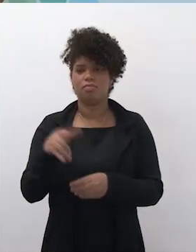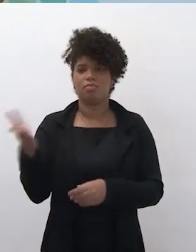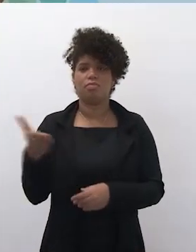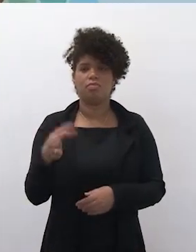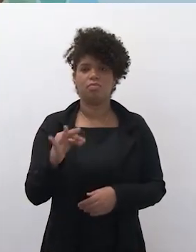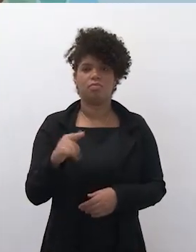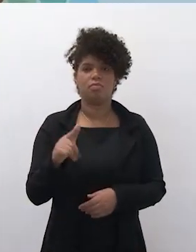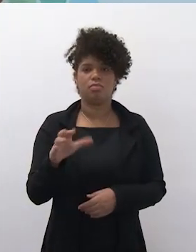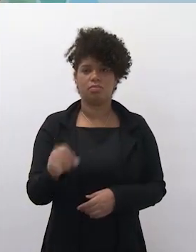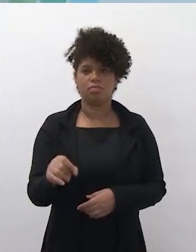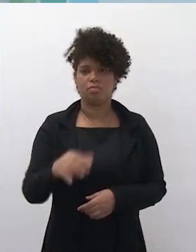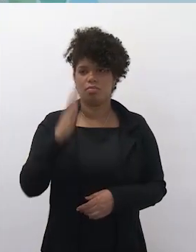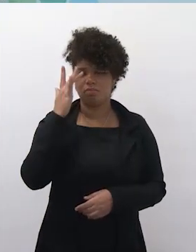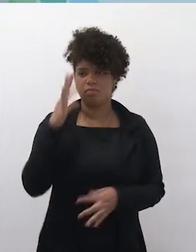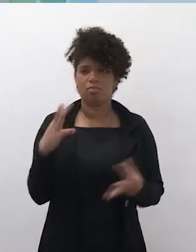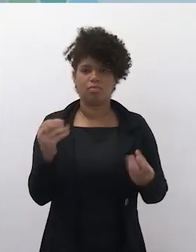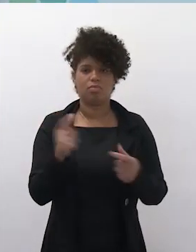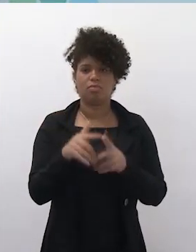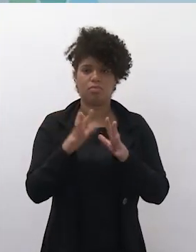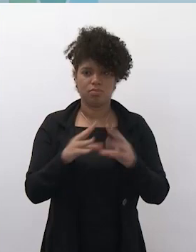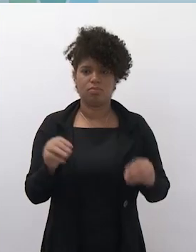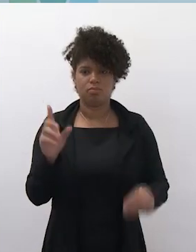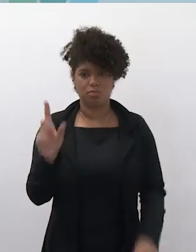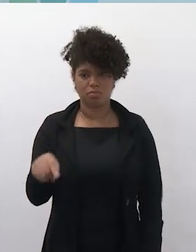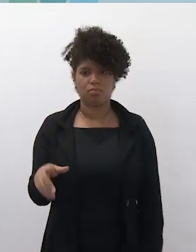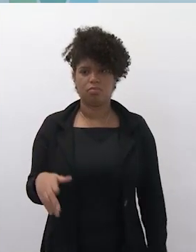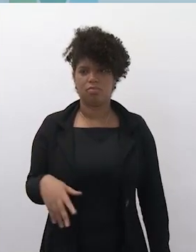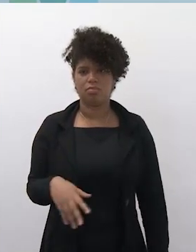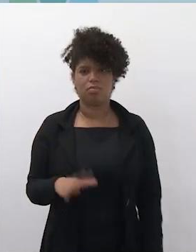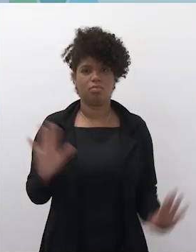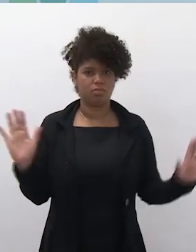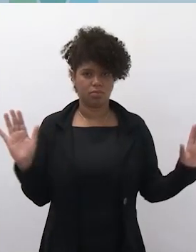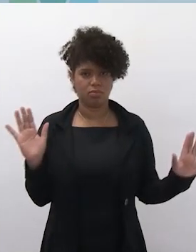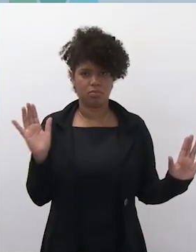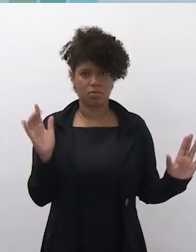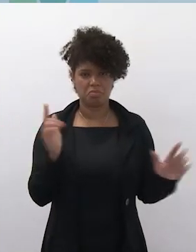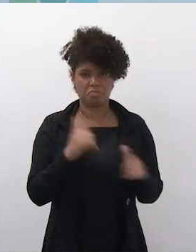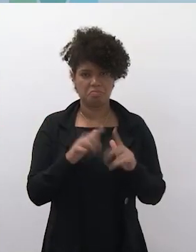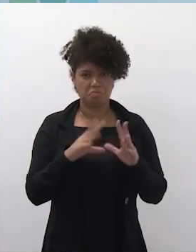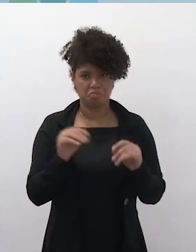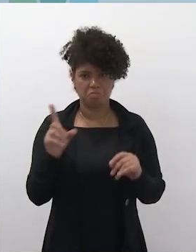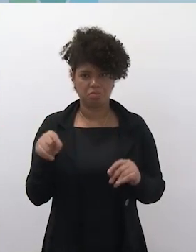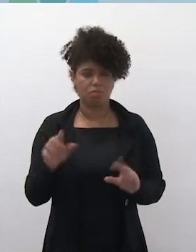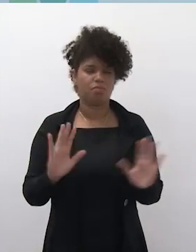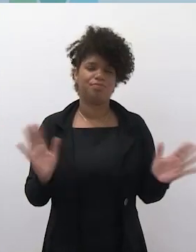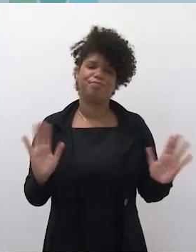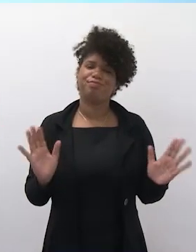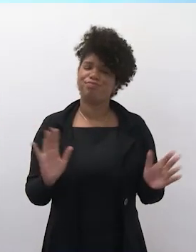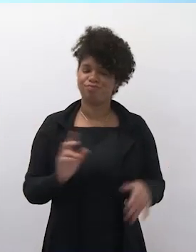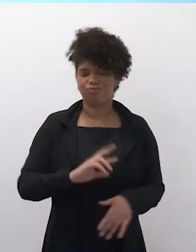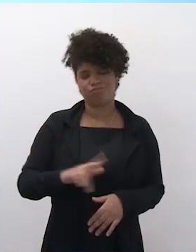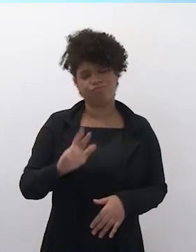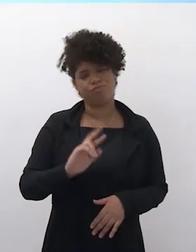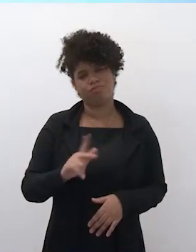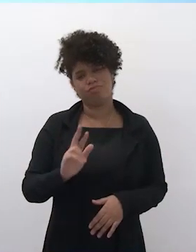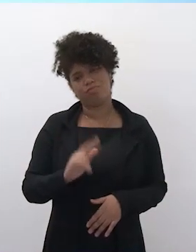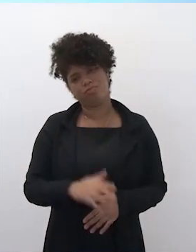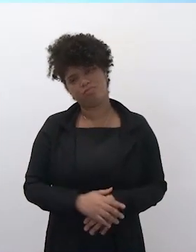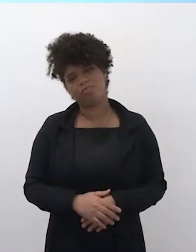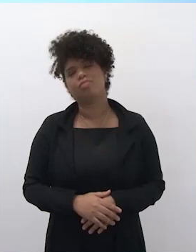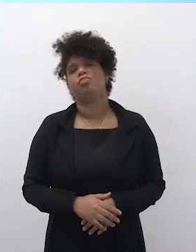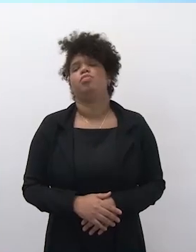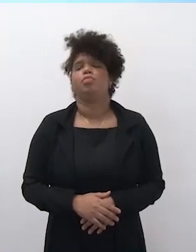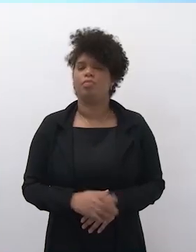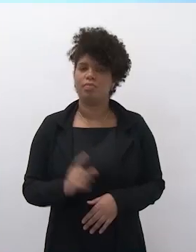hoje, e amanhã todos os problemas sumiram, magicamente. Ele fez assim, ó, sumiu tudo. E não é bem assim. Né? E cada